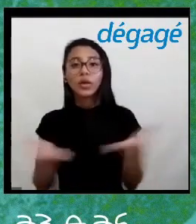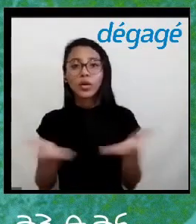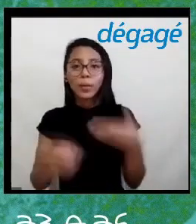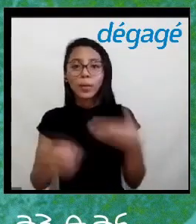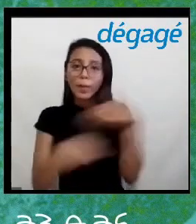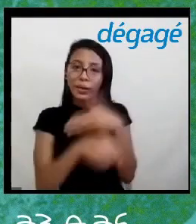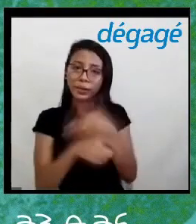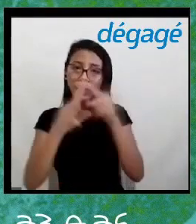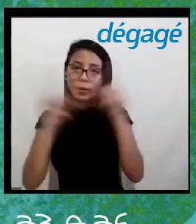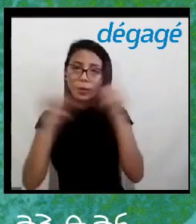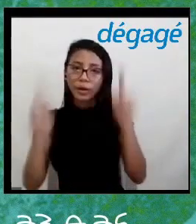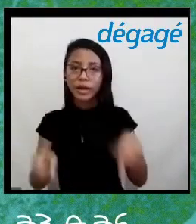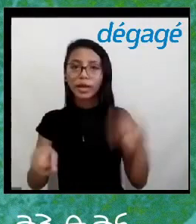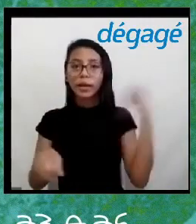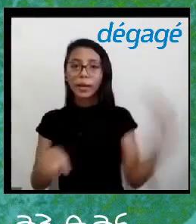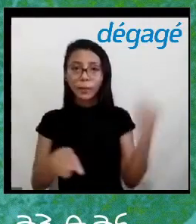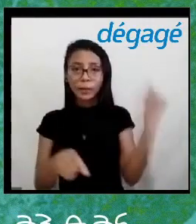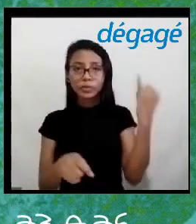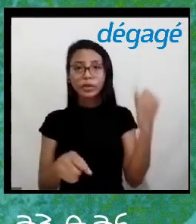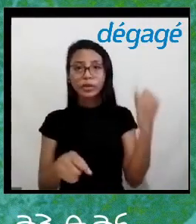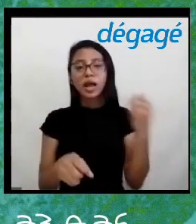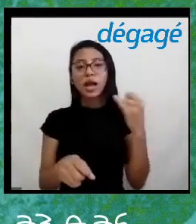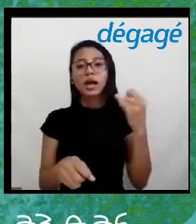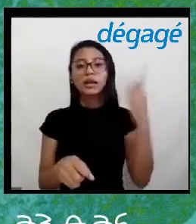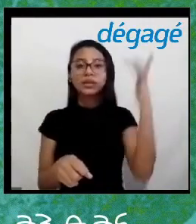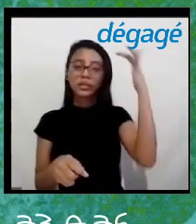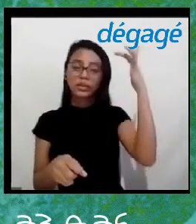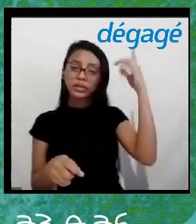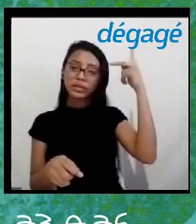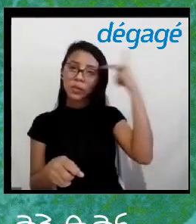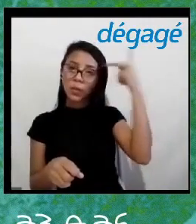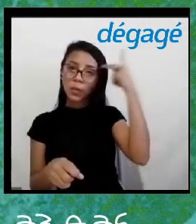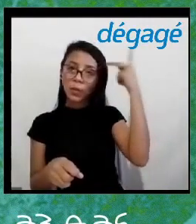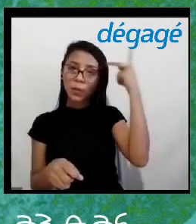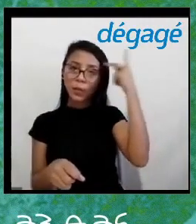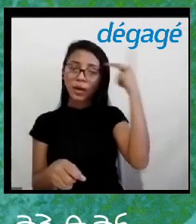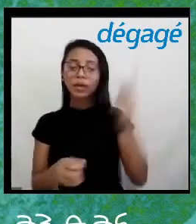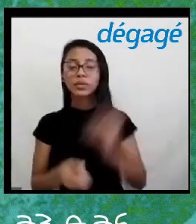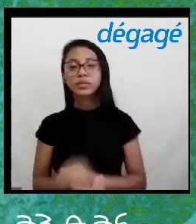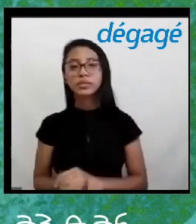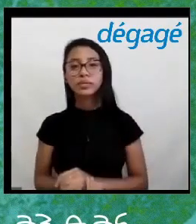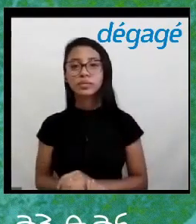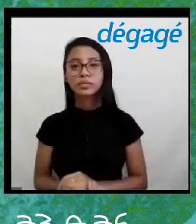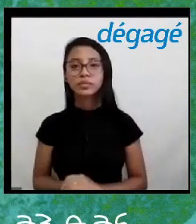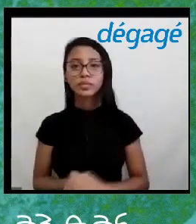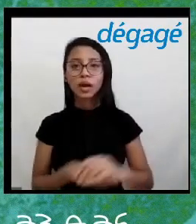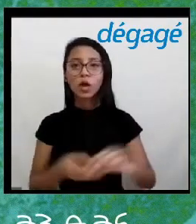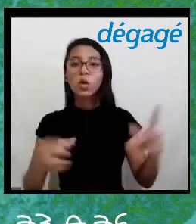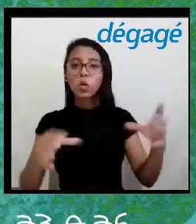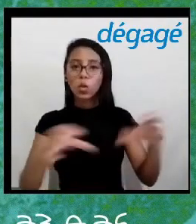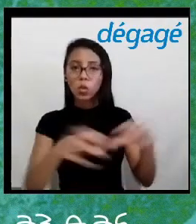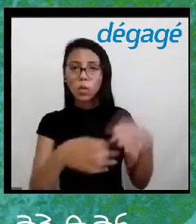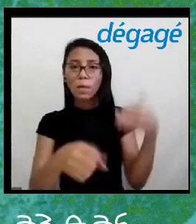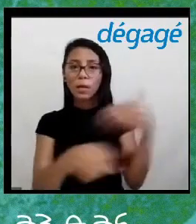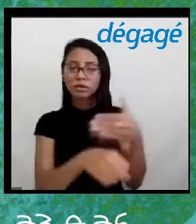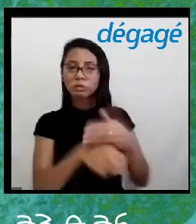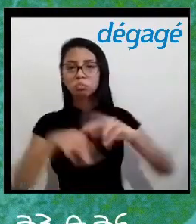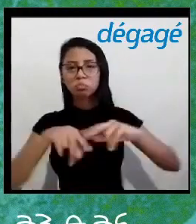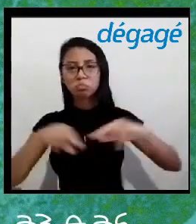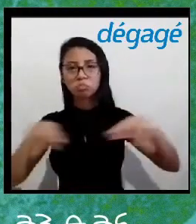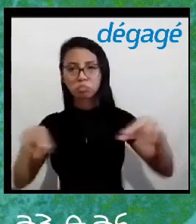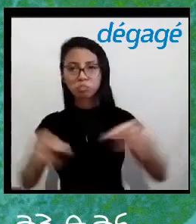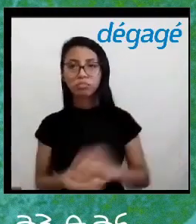como a rede de ensino musical Bateras Beat. Está na produção do seu próximo CD, com participação